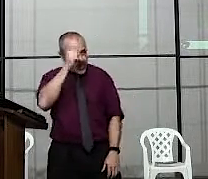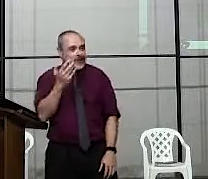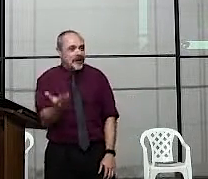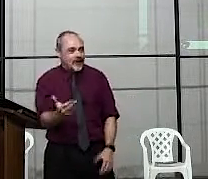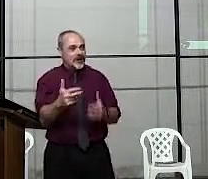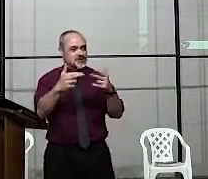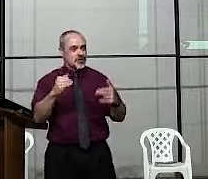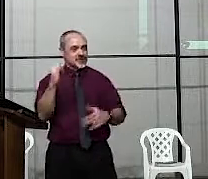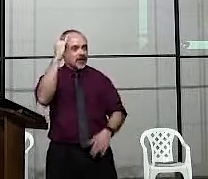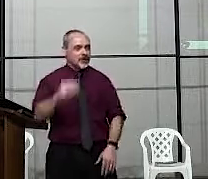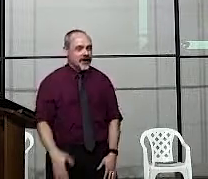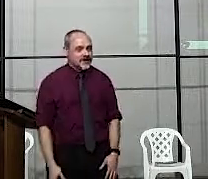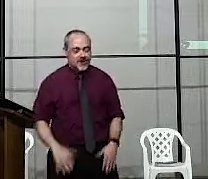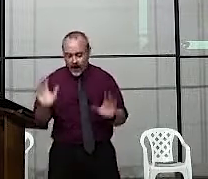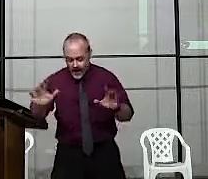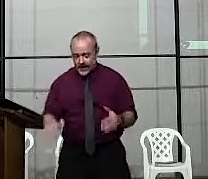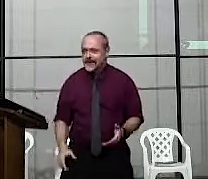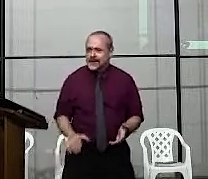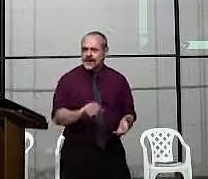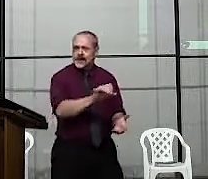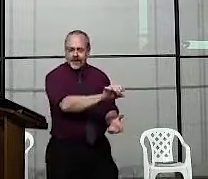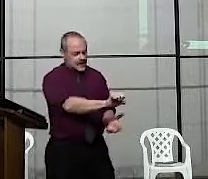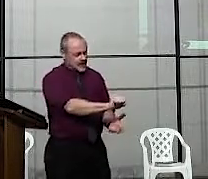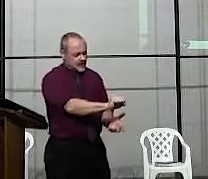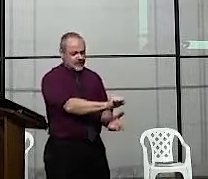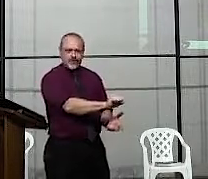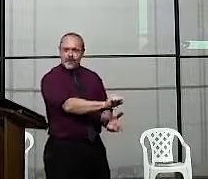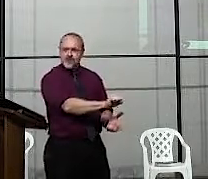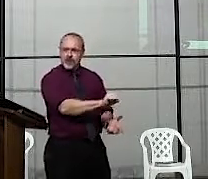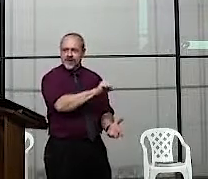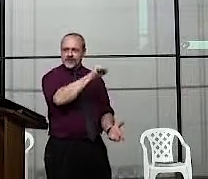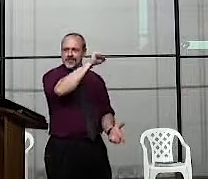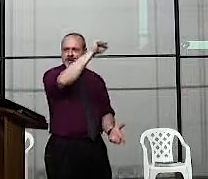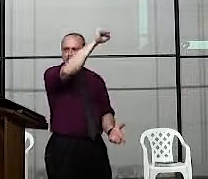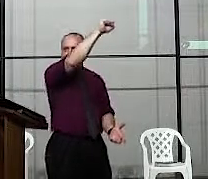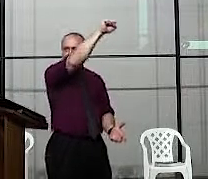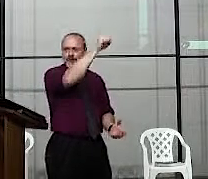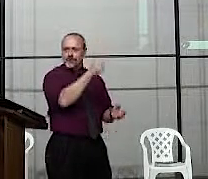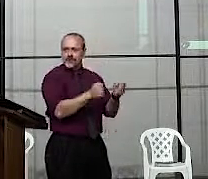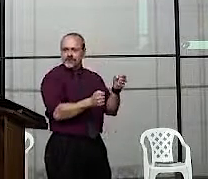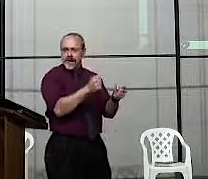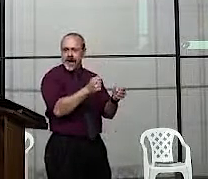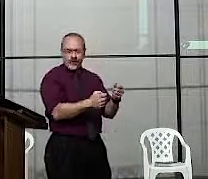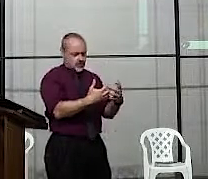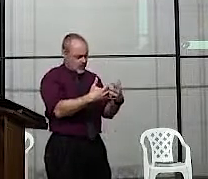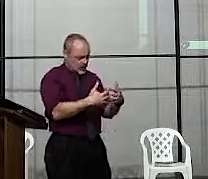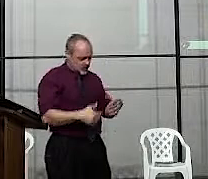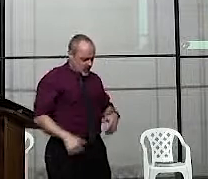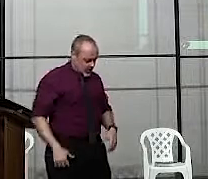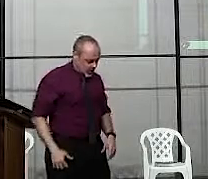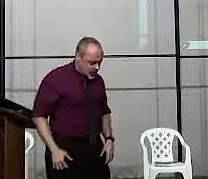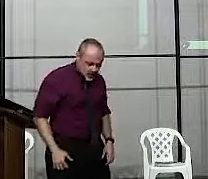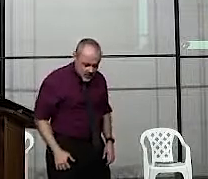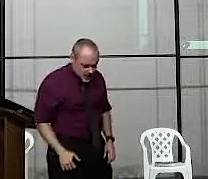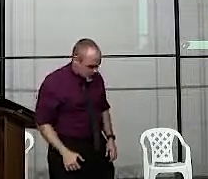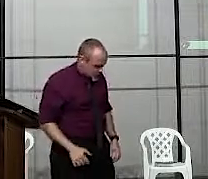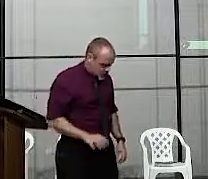eu estou aprendendo essas coisas importantes. Vamos supor que você está abrindo o carro, o